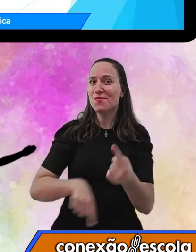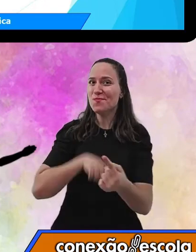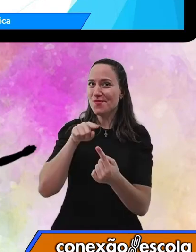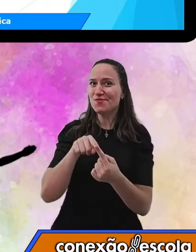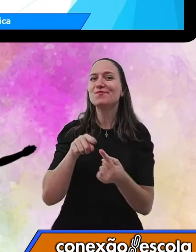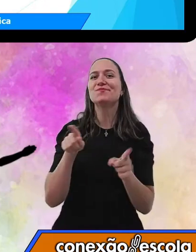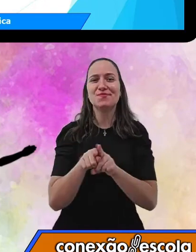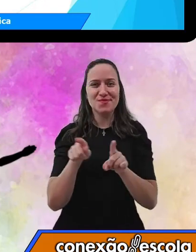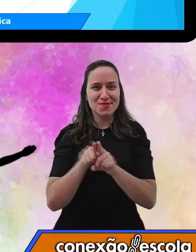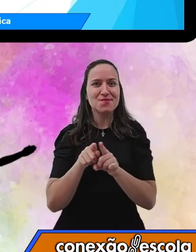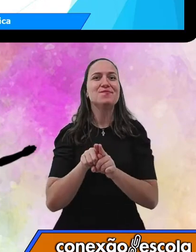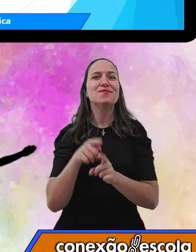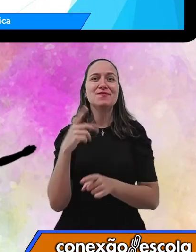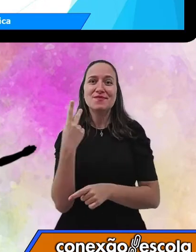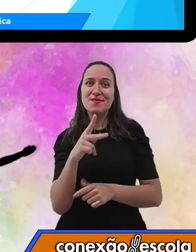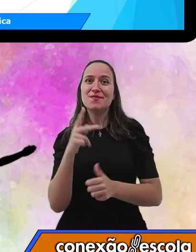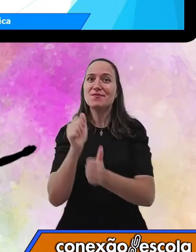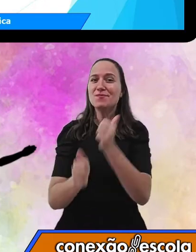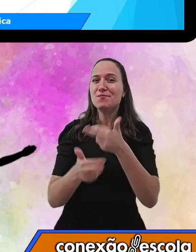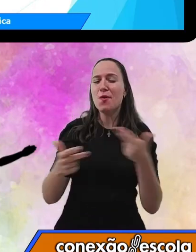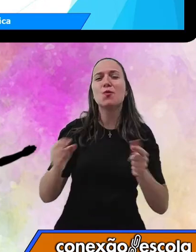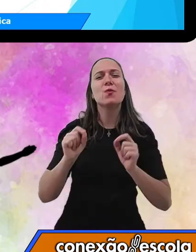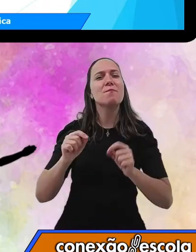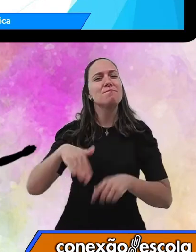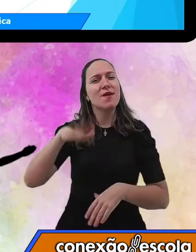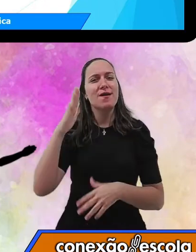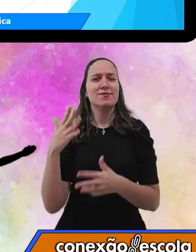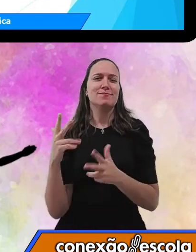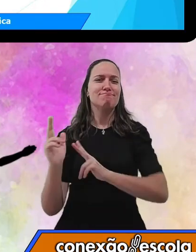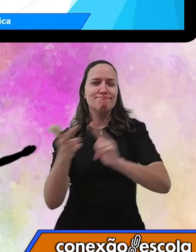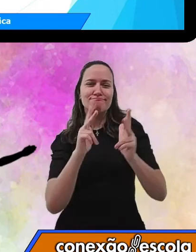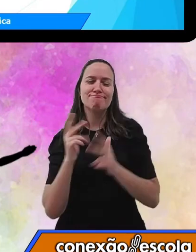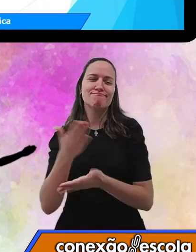objetivos voltados para a ludicidade.